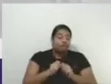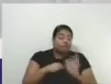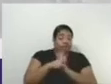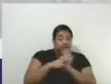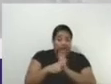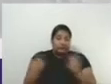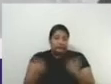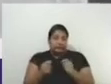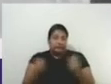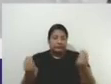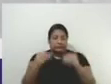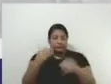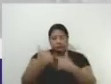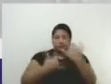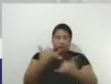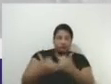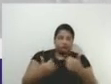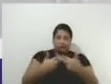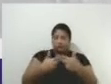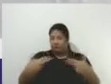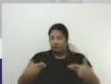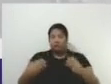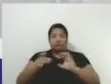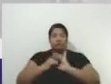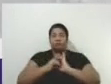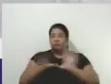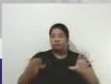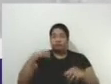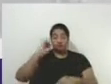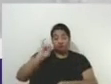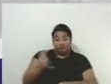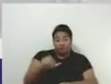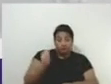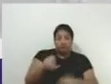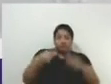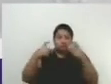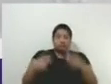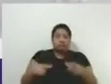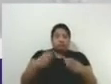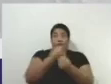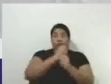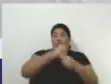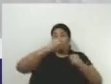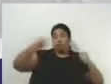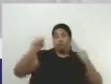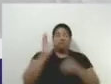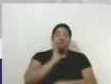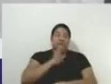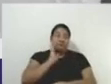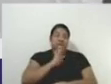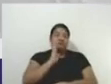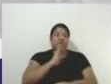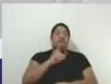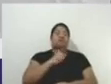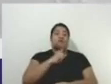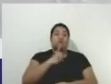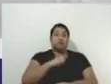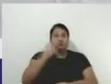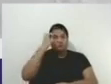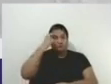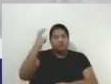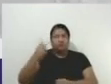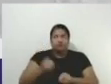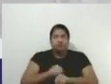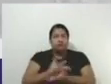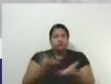possibilidade de aproveitar melhor aquele espaço muito bacana, cultural e natural que nós